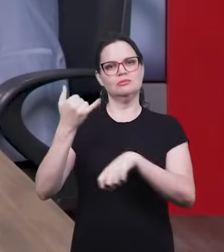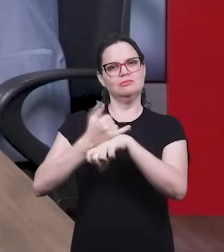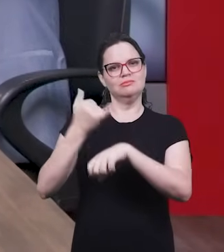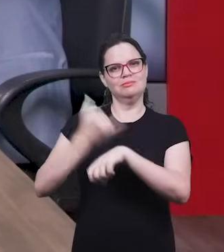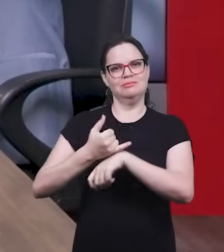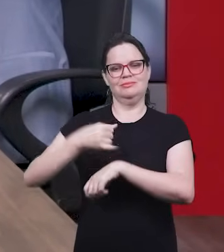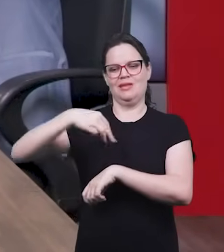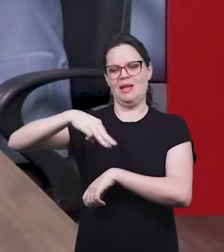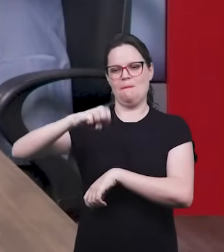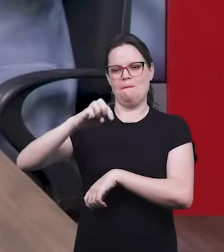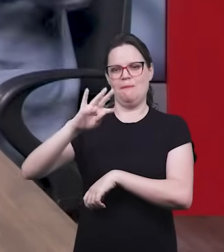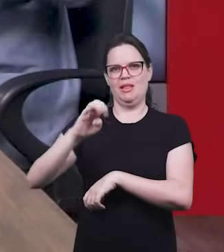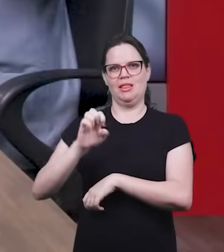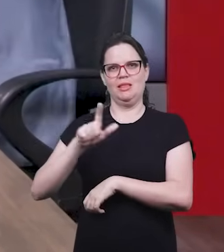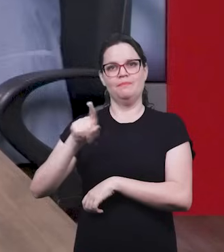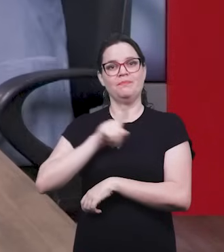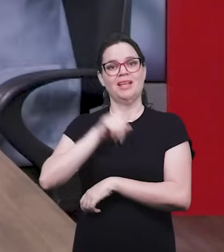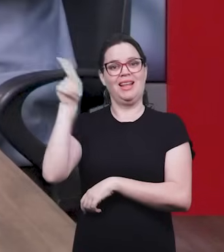O camarada lá